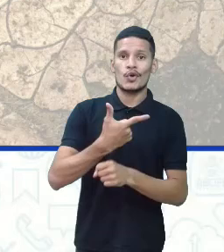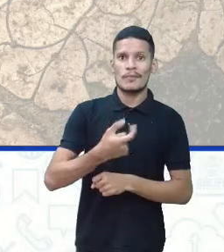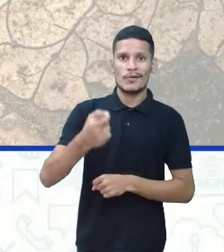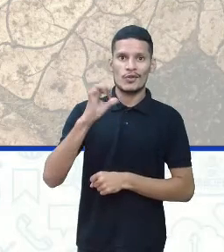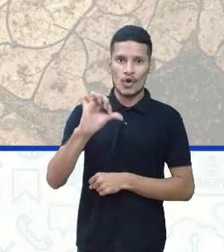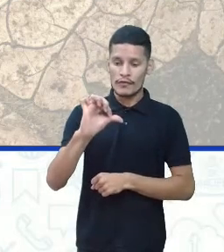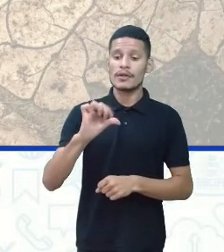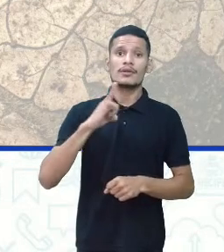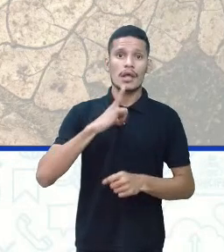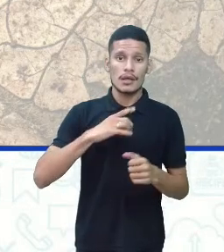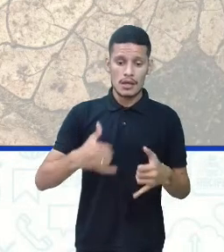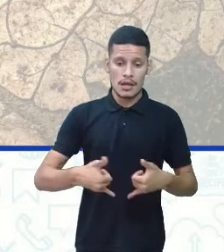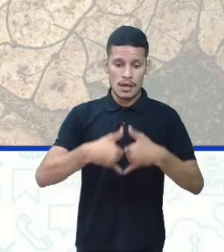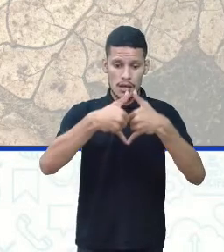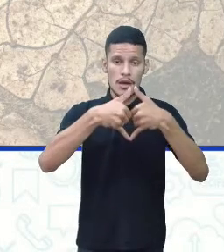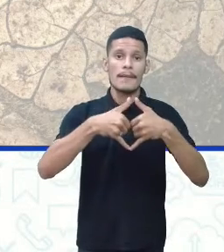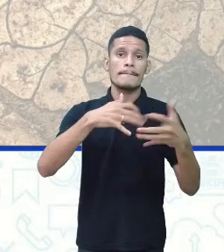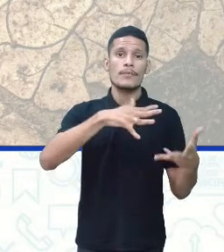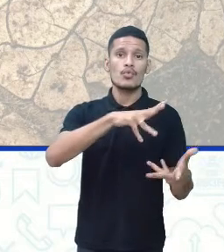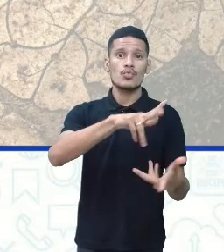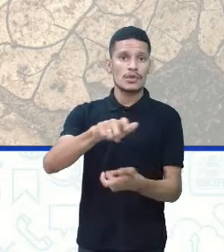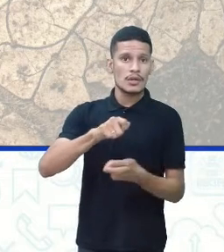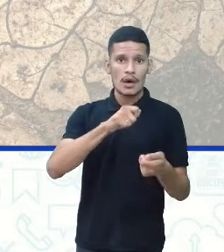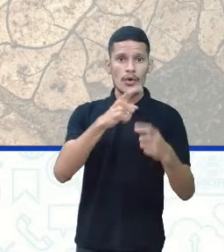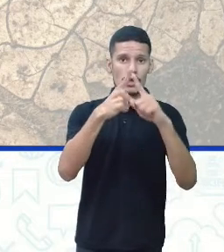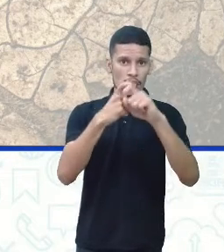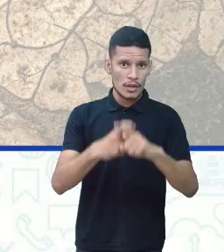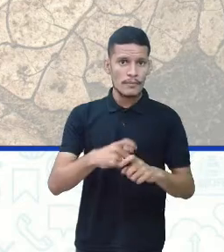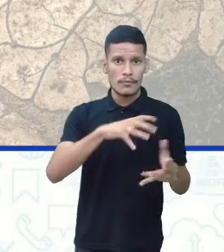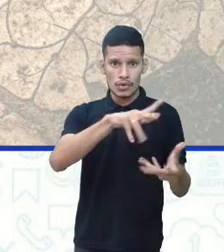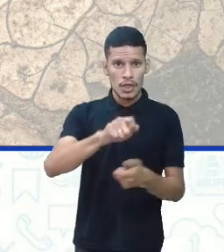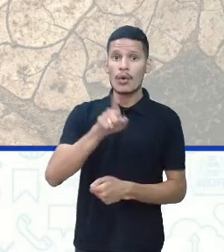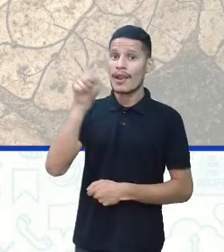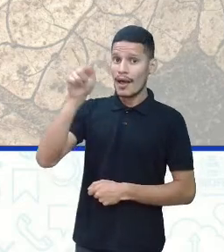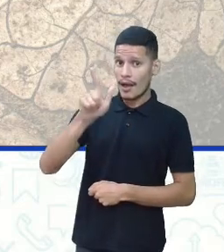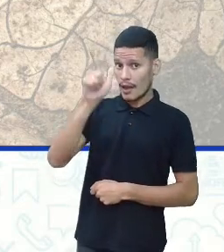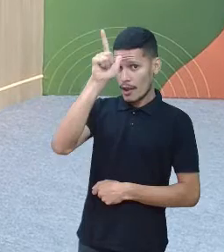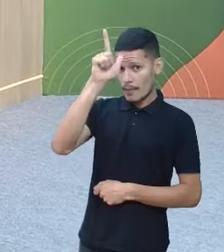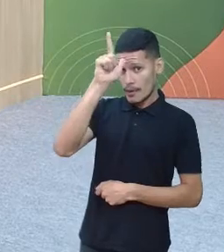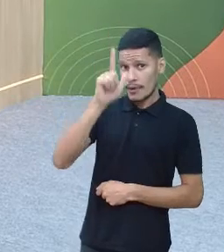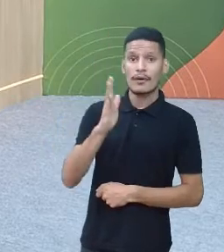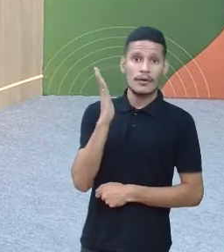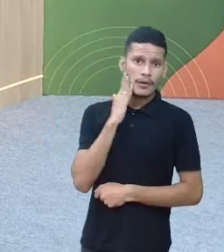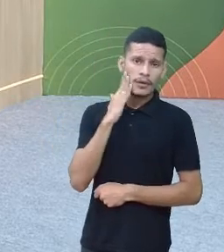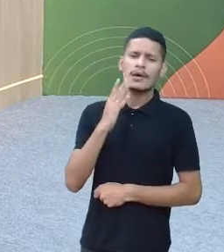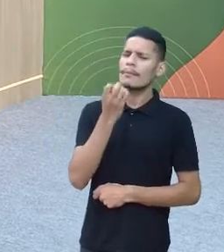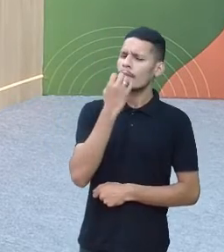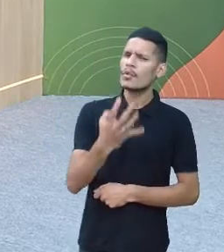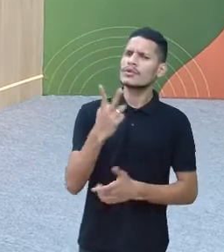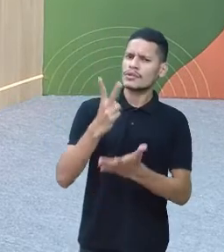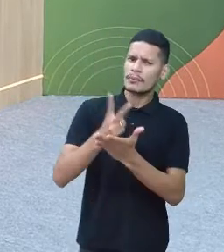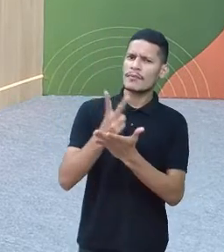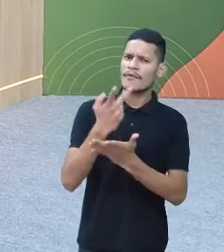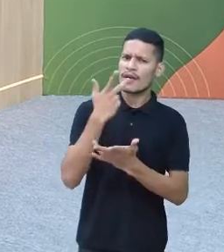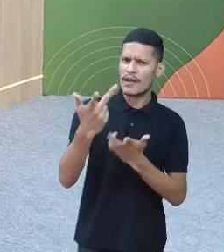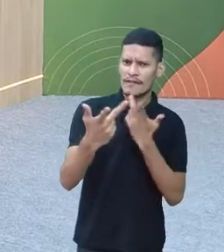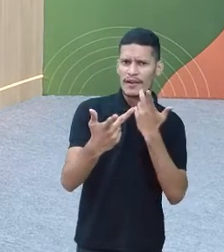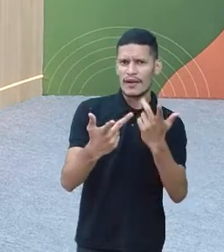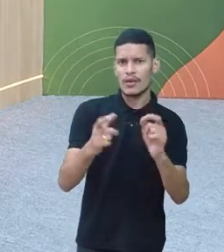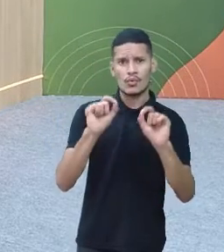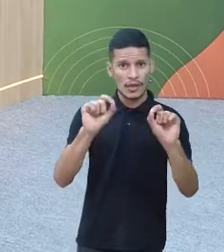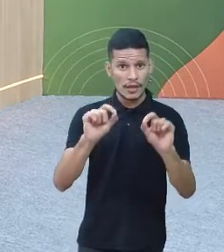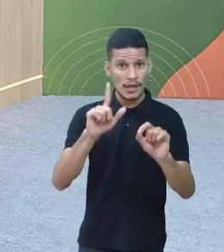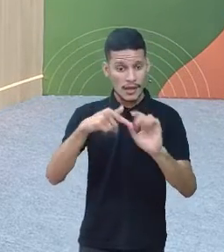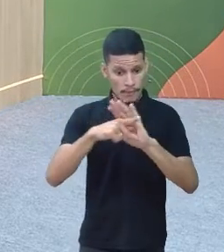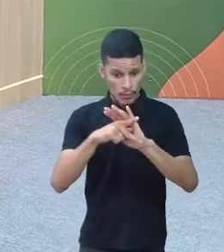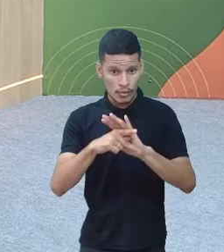torneio mundial na Alemanha. É bom dizer que a gente vem aqui também tocando nesse assunto, né? A gente está falando